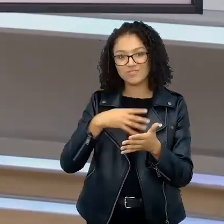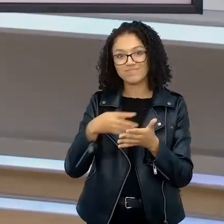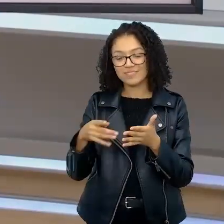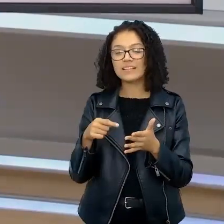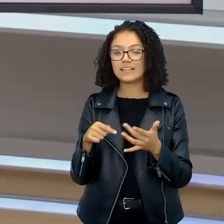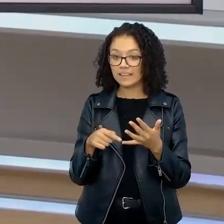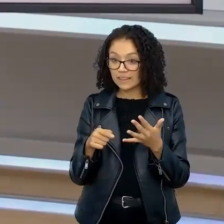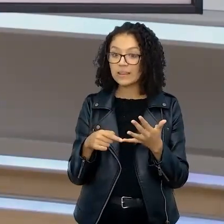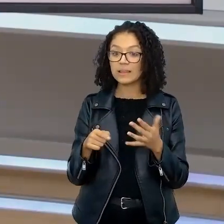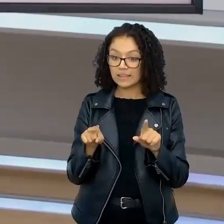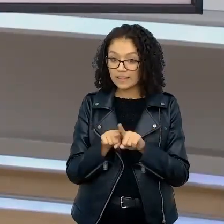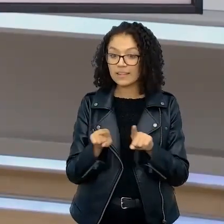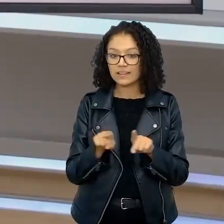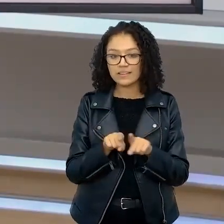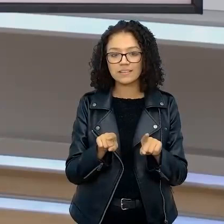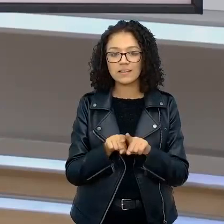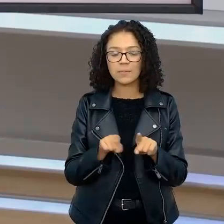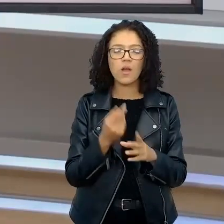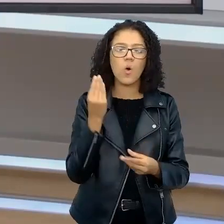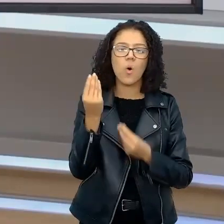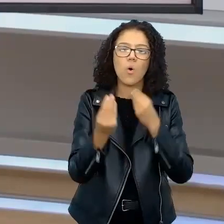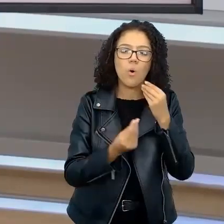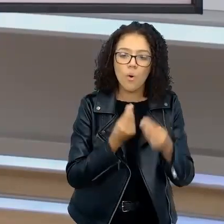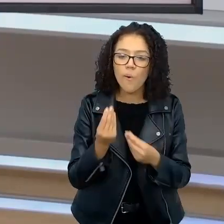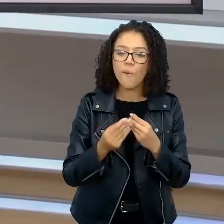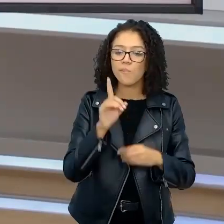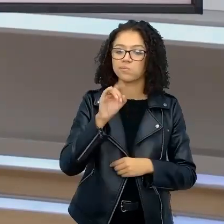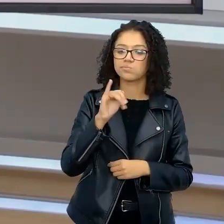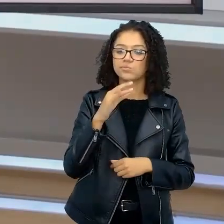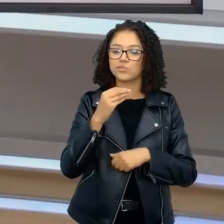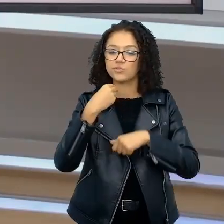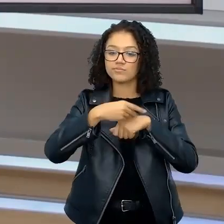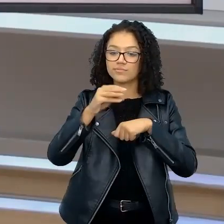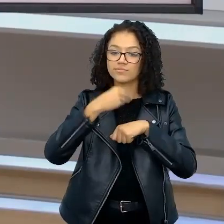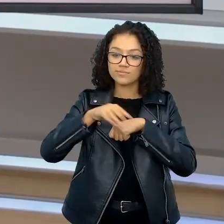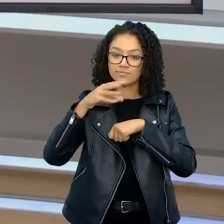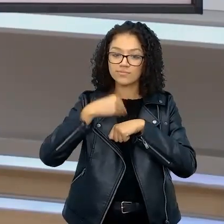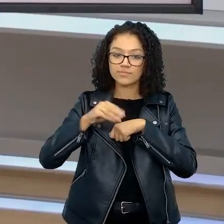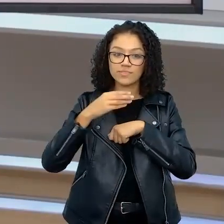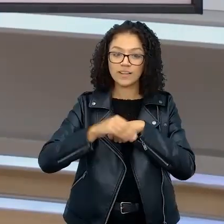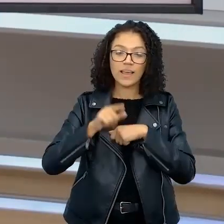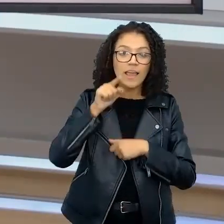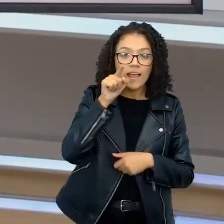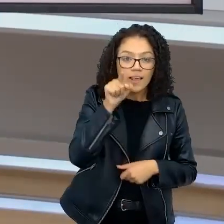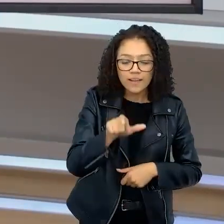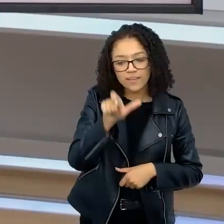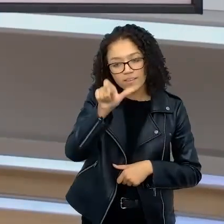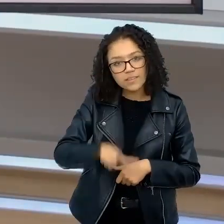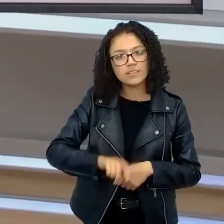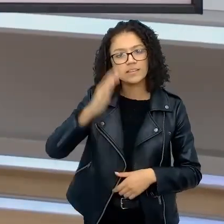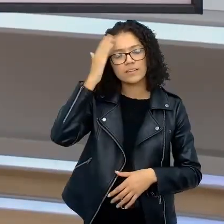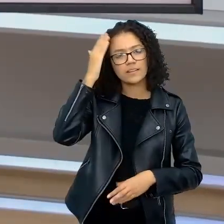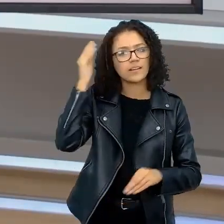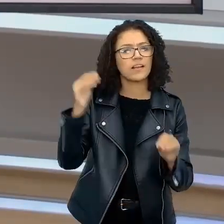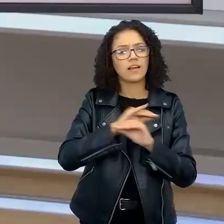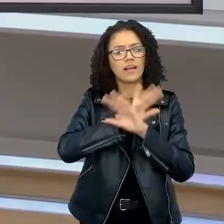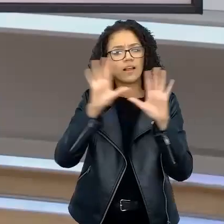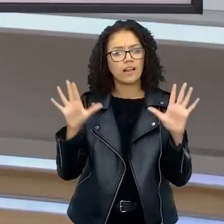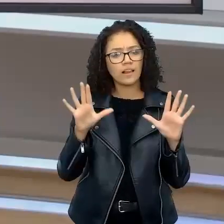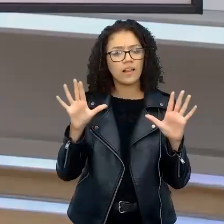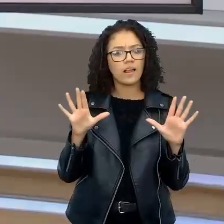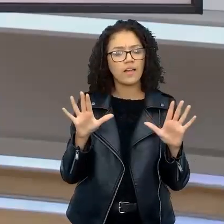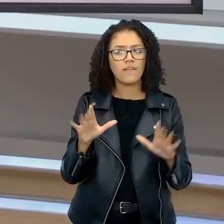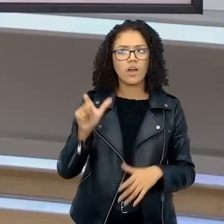situações de violência, né, que é uma forma de orientar essa criança e esse adolescente a entender o próprio corpo, a entender o que não